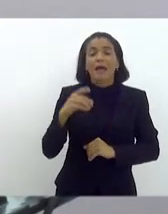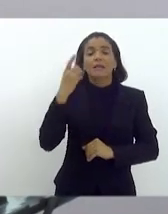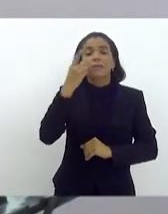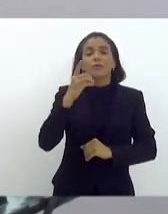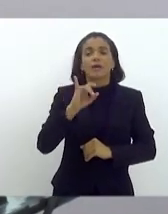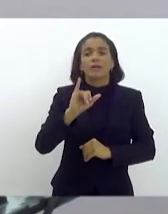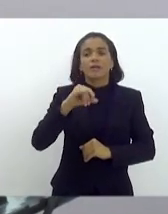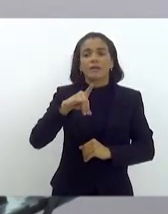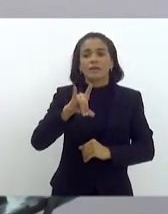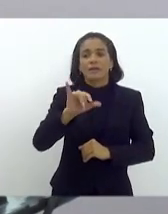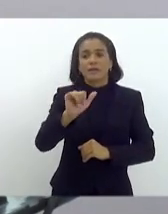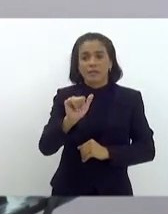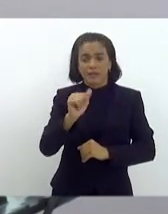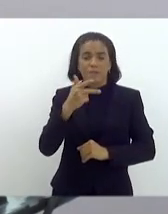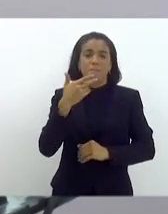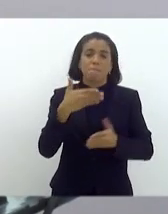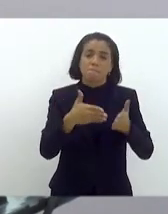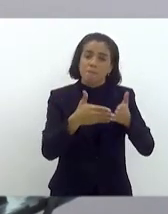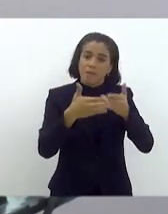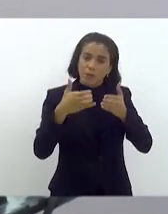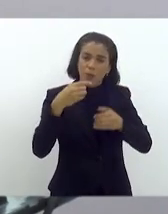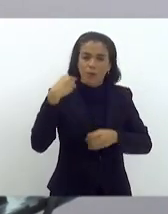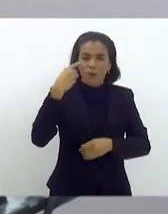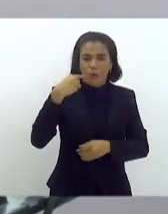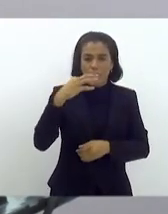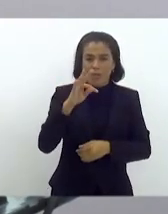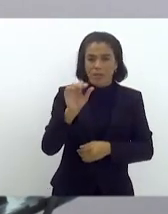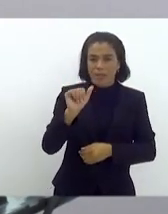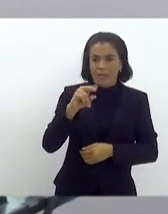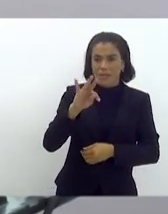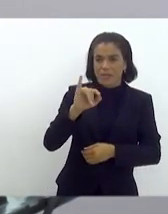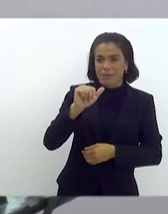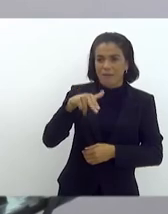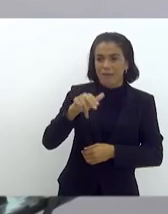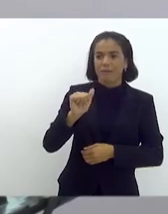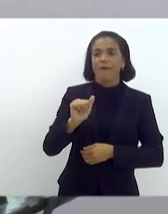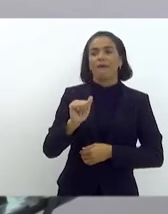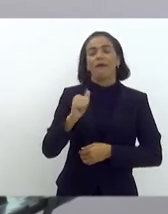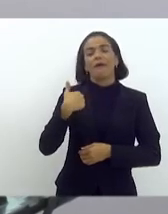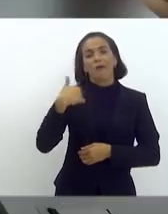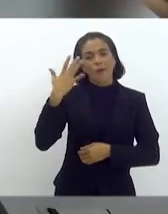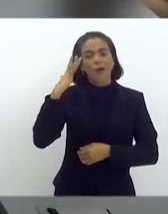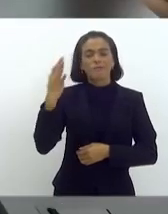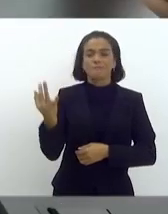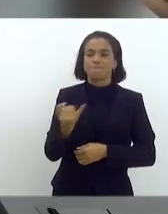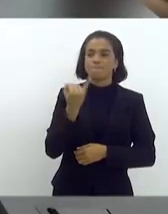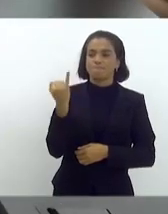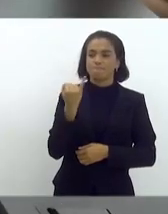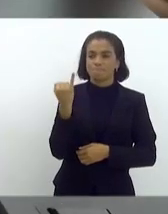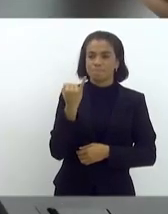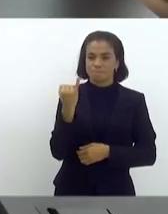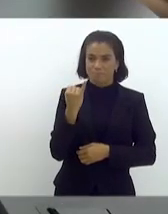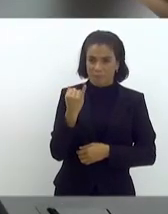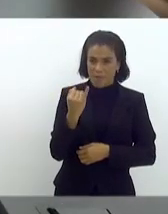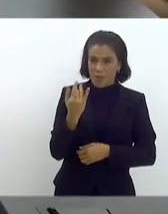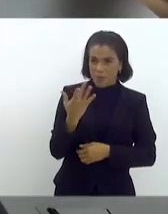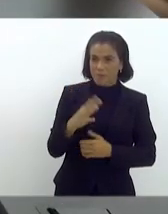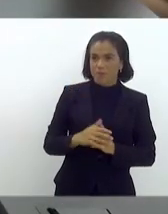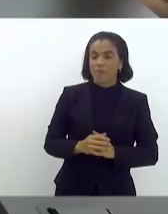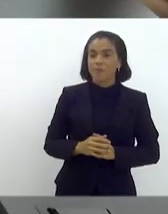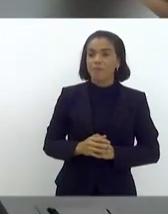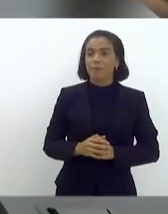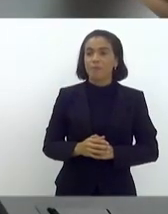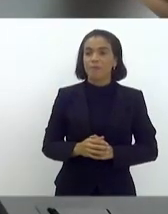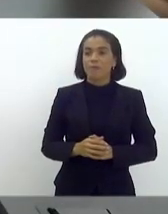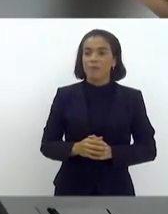a solicitação da oitiva da doutora Tatiana eu acho super pertinente mas a gente aprova no final quando aprovar todas